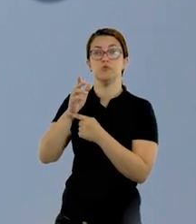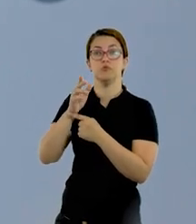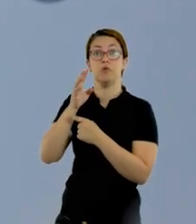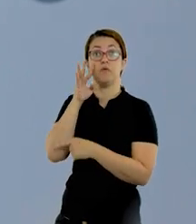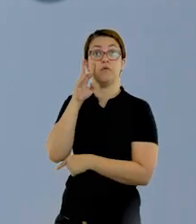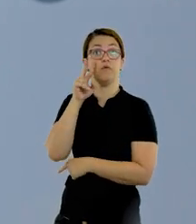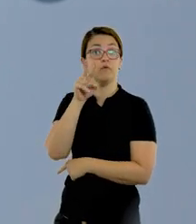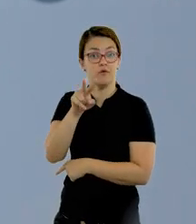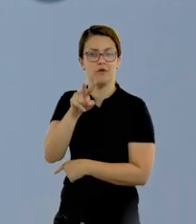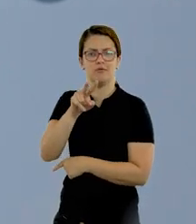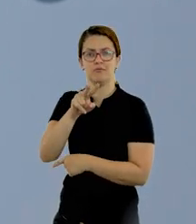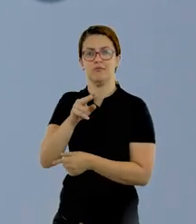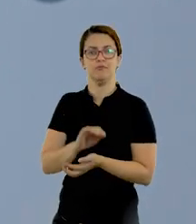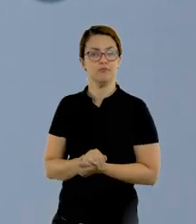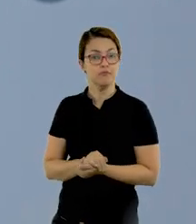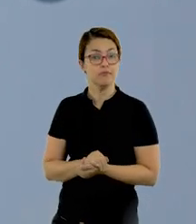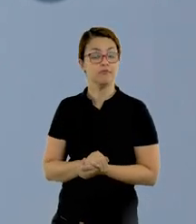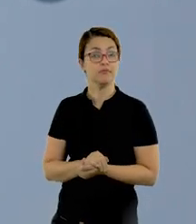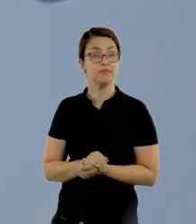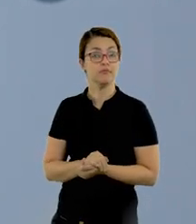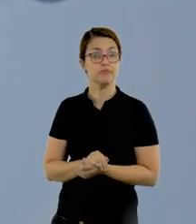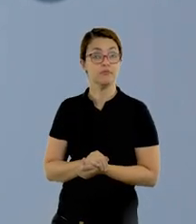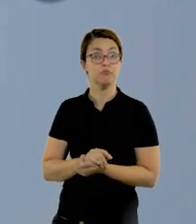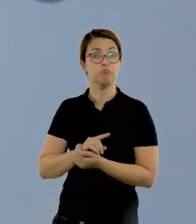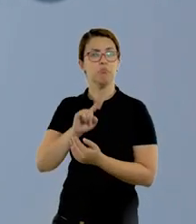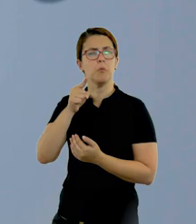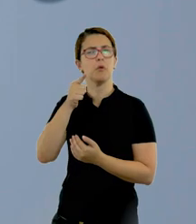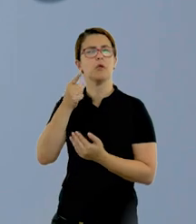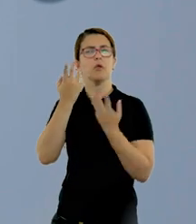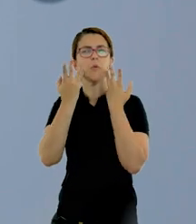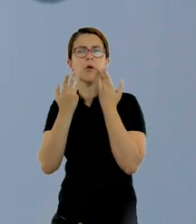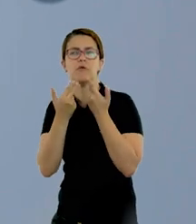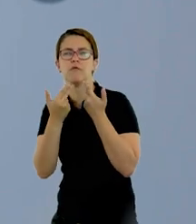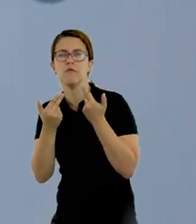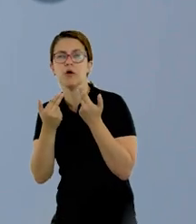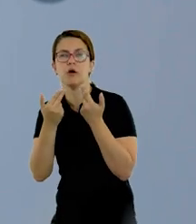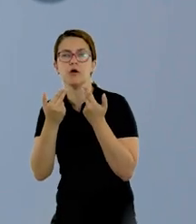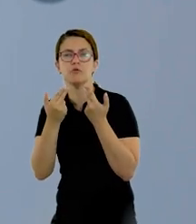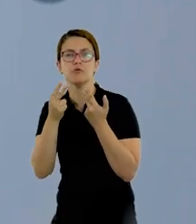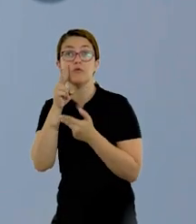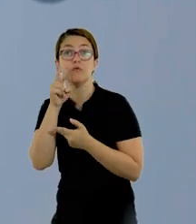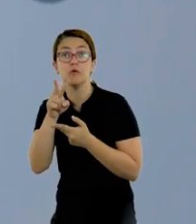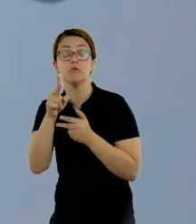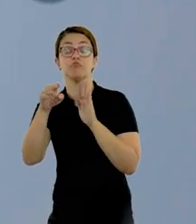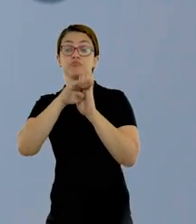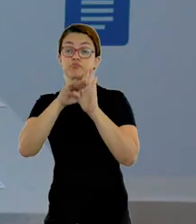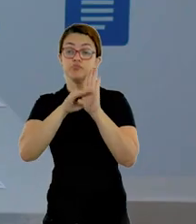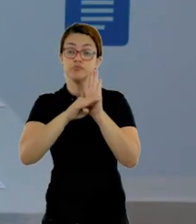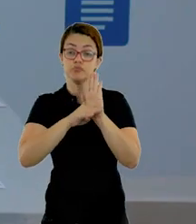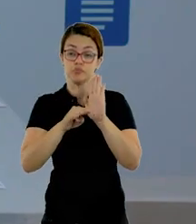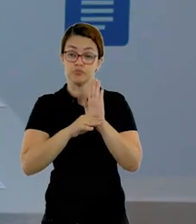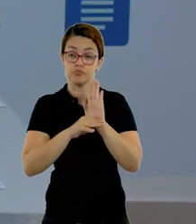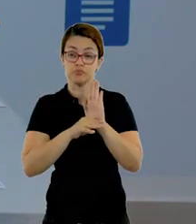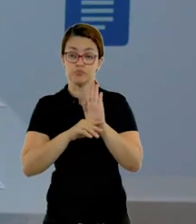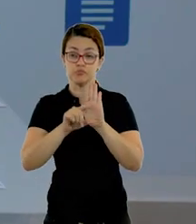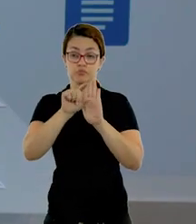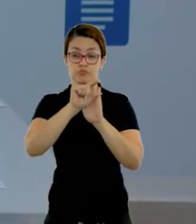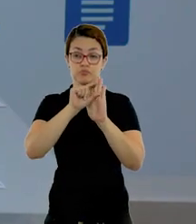vezes, vocês podem fazer uma lista com o nome de todos os animais que aparecem no vídeo.